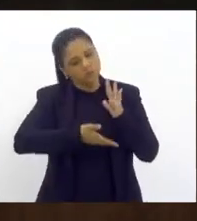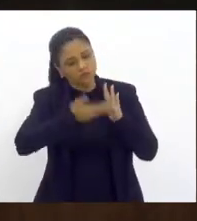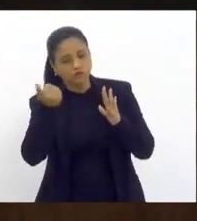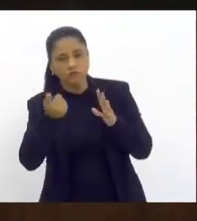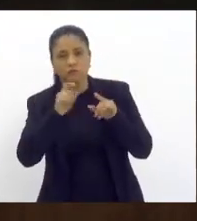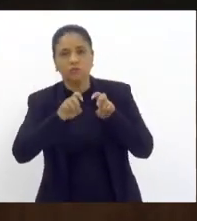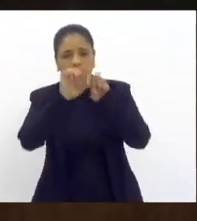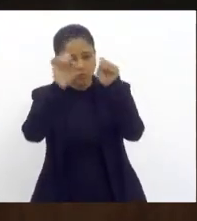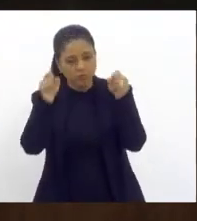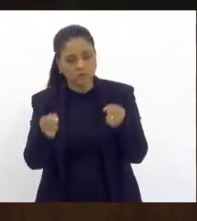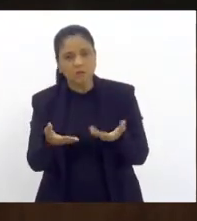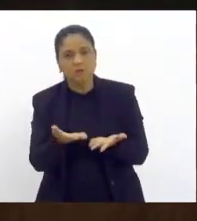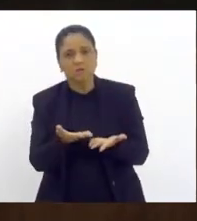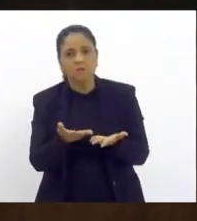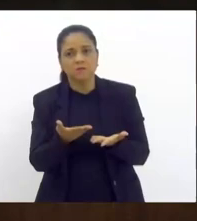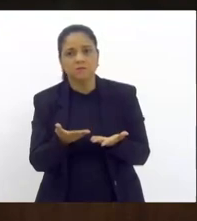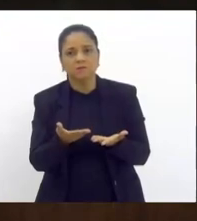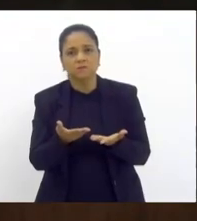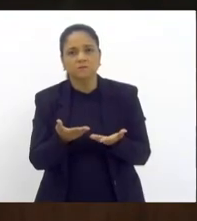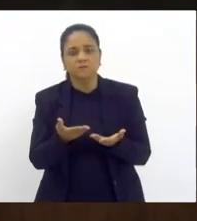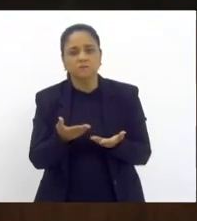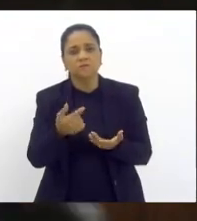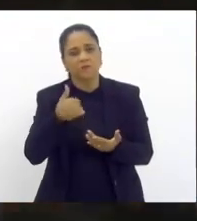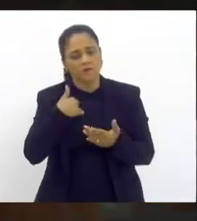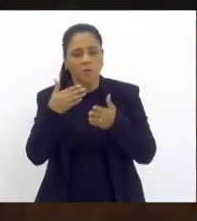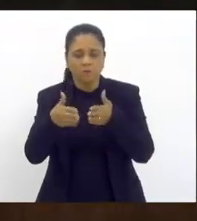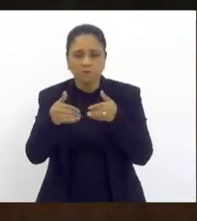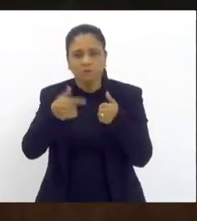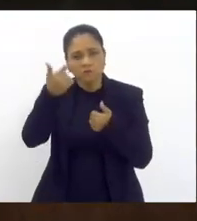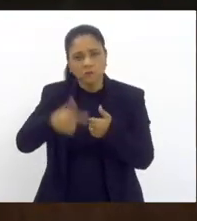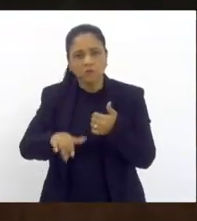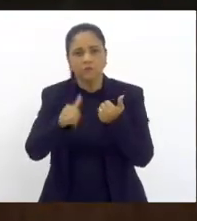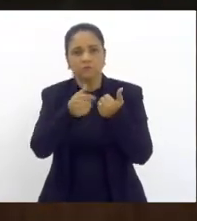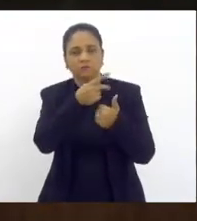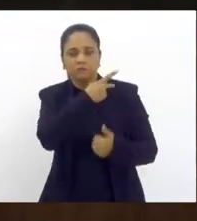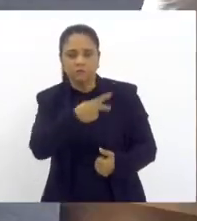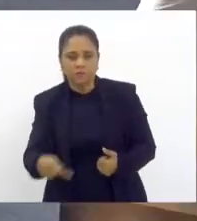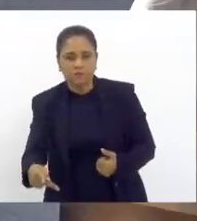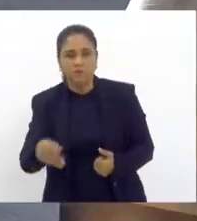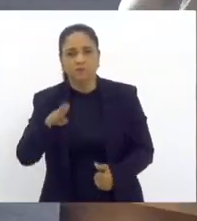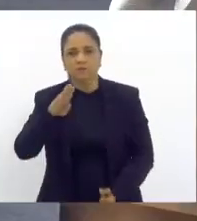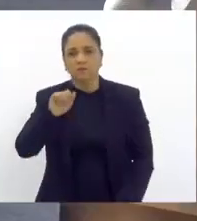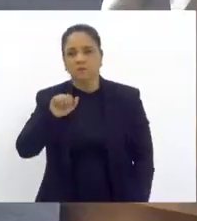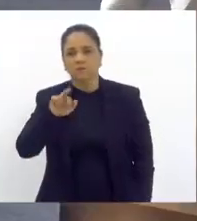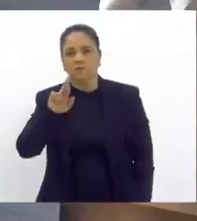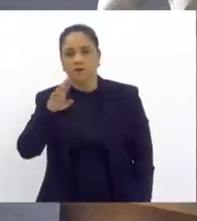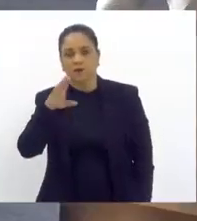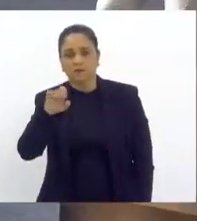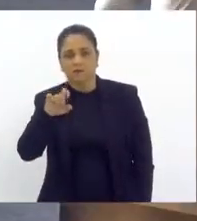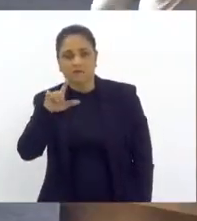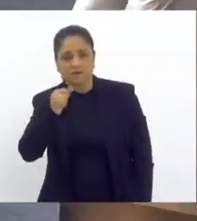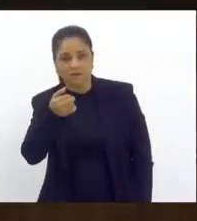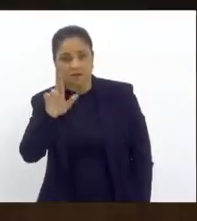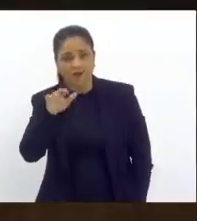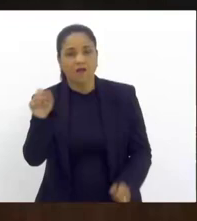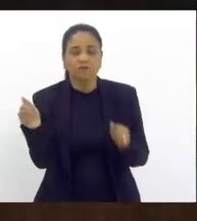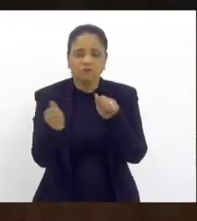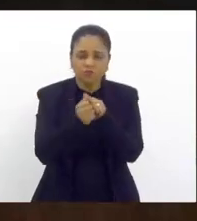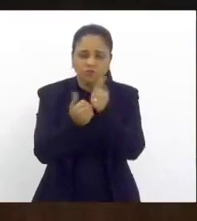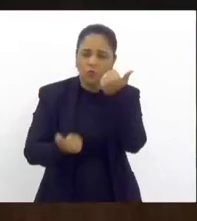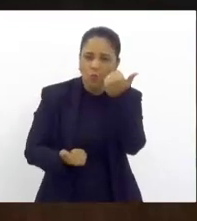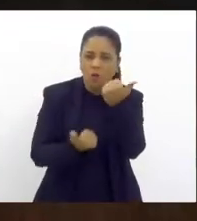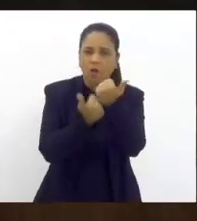Vossa Excelência, vamos pedir depois para o presidente Bacelar, com apoio da CCJ, para que isso seja votado.